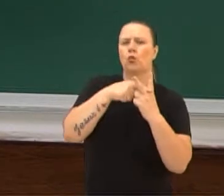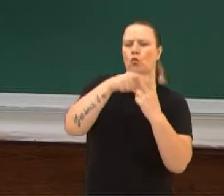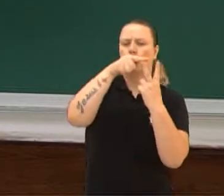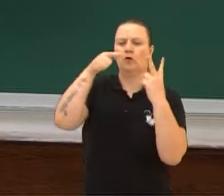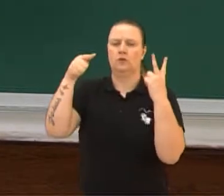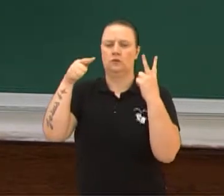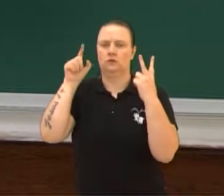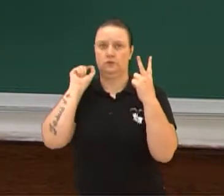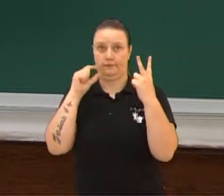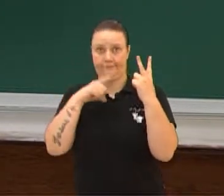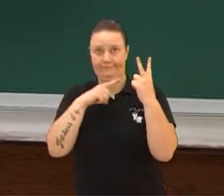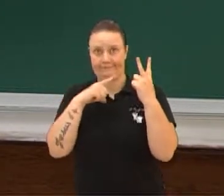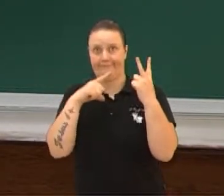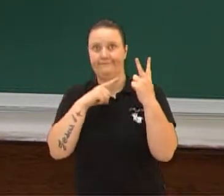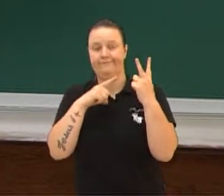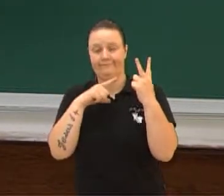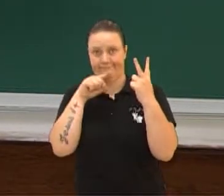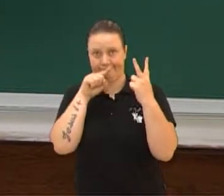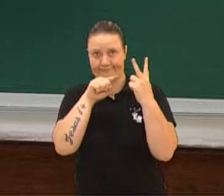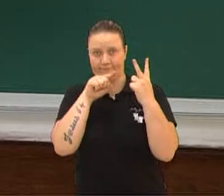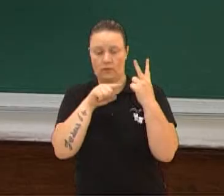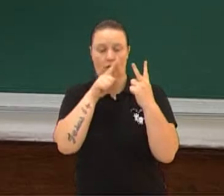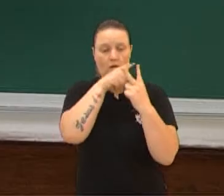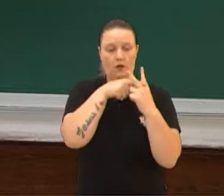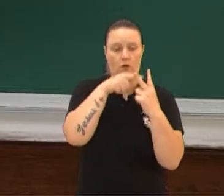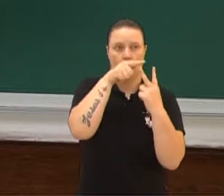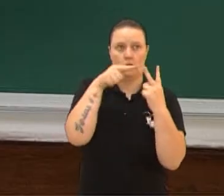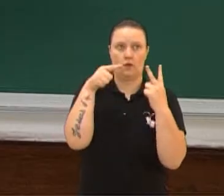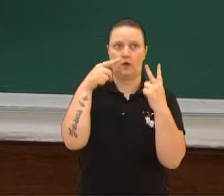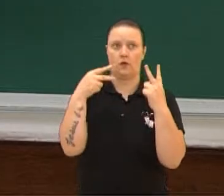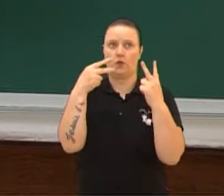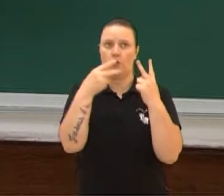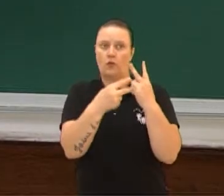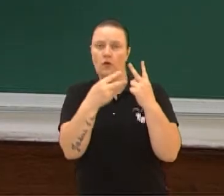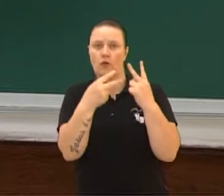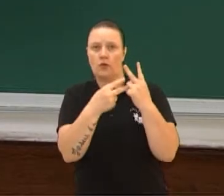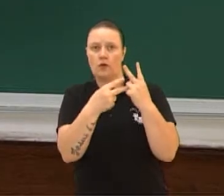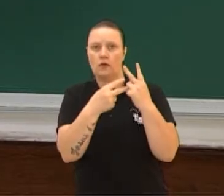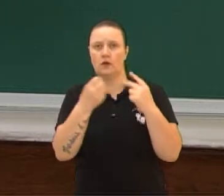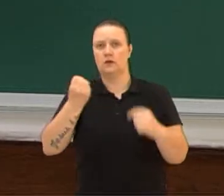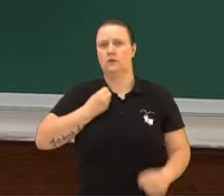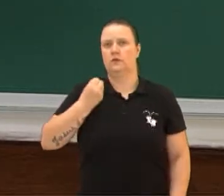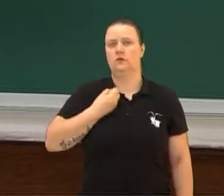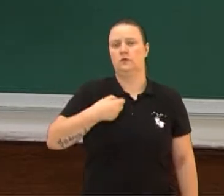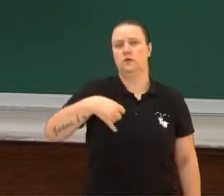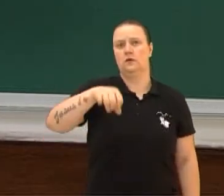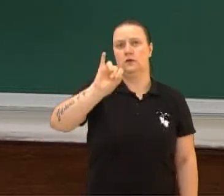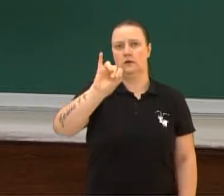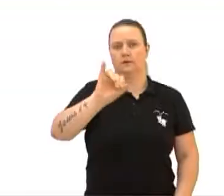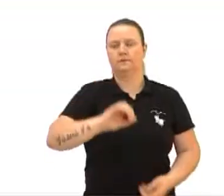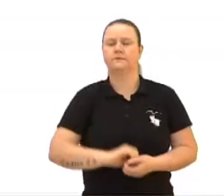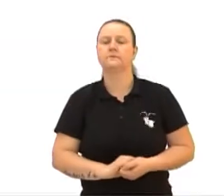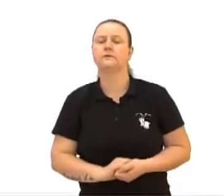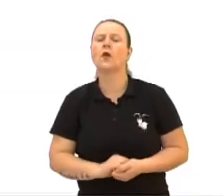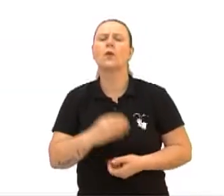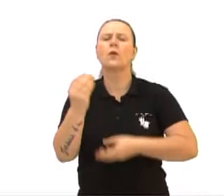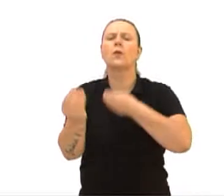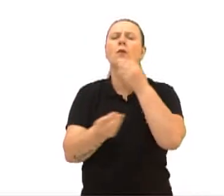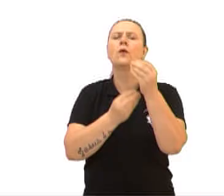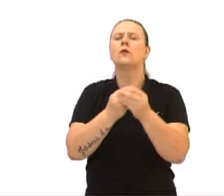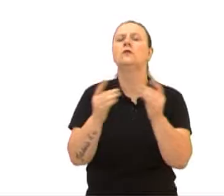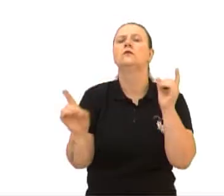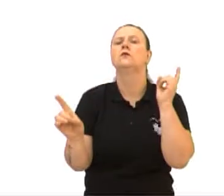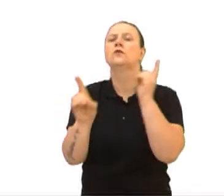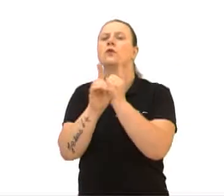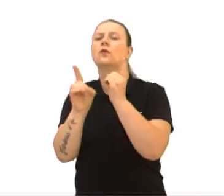Então, essa raiz de 2, que é um número irracional, tá? E como é possível localizar essa raiz de